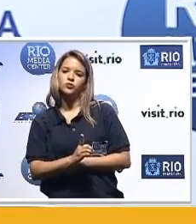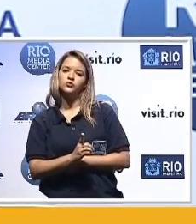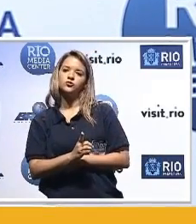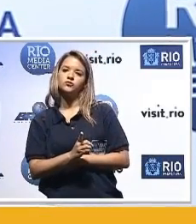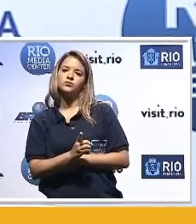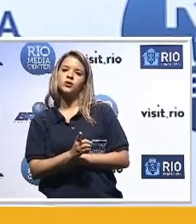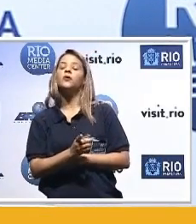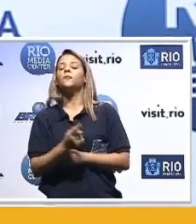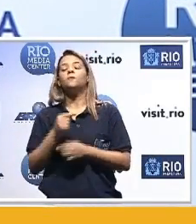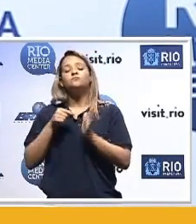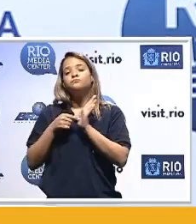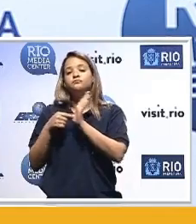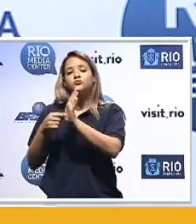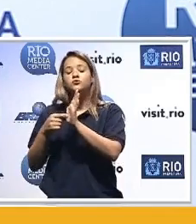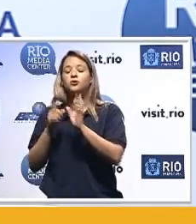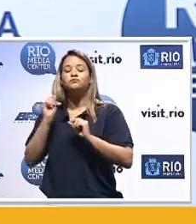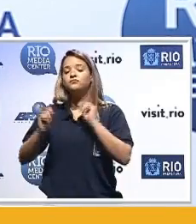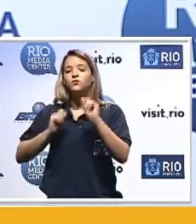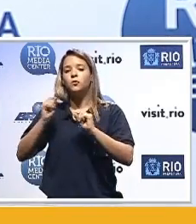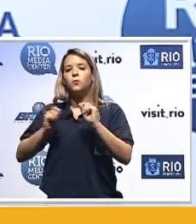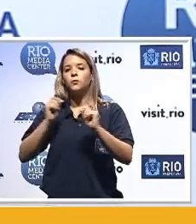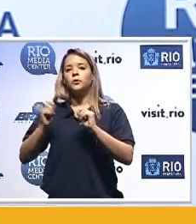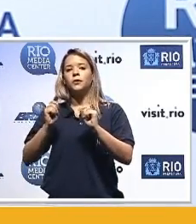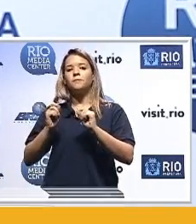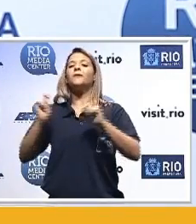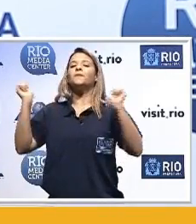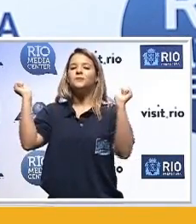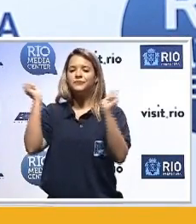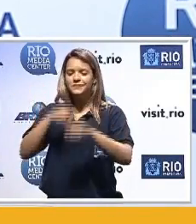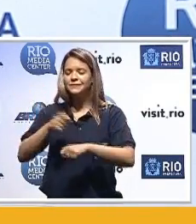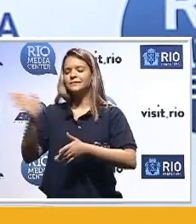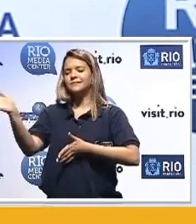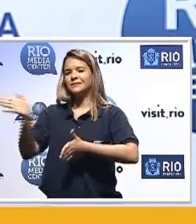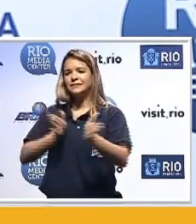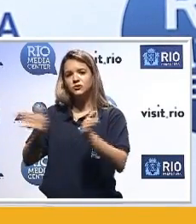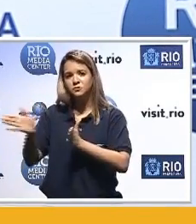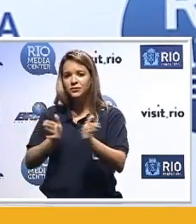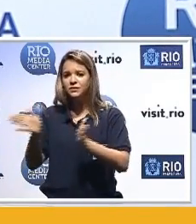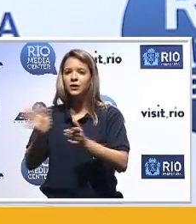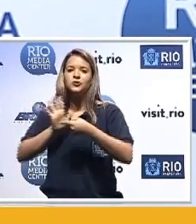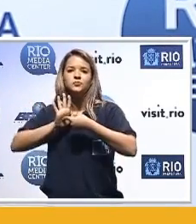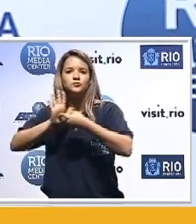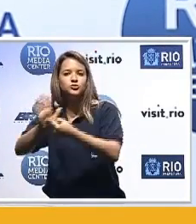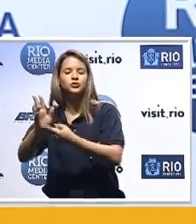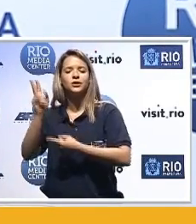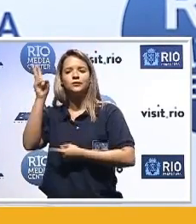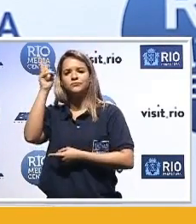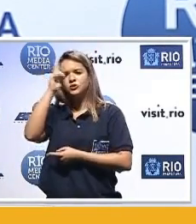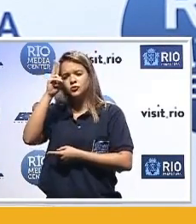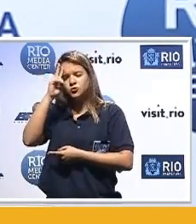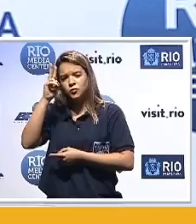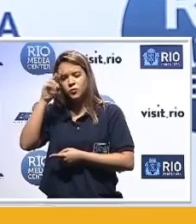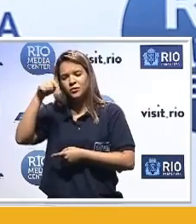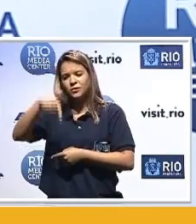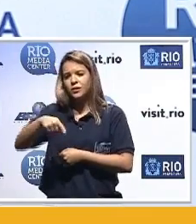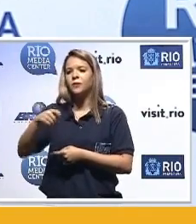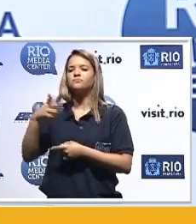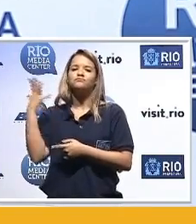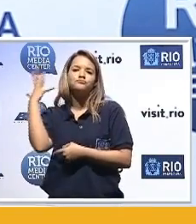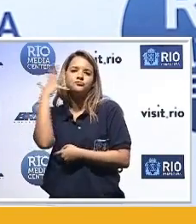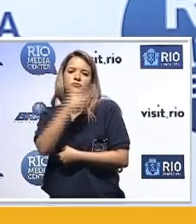a possibilidade de ter acesso às coisas bonitas que a cidade tem. Esse é um esforço